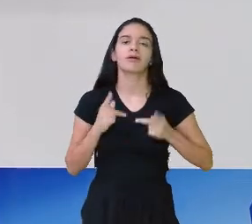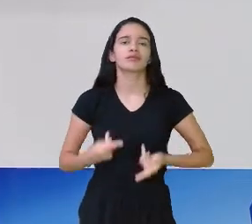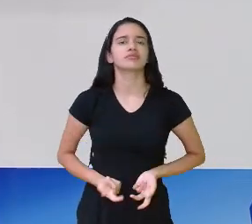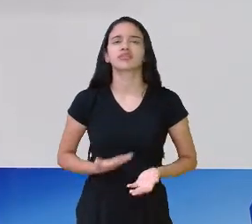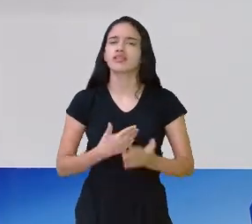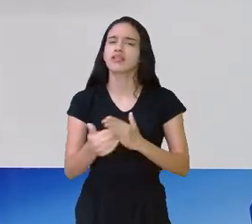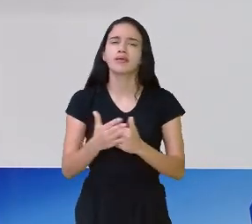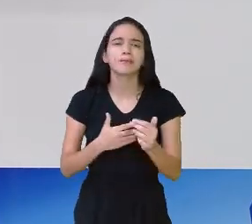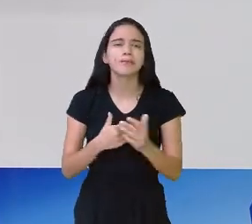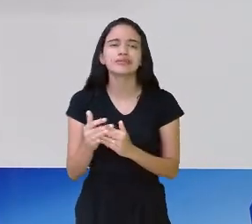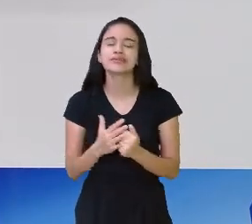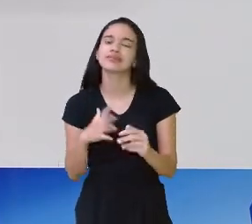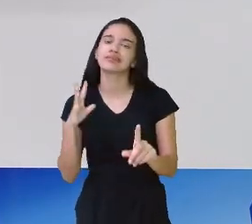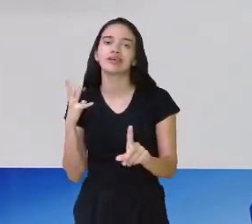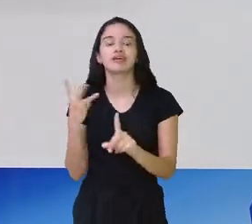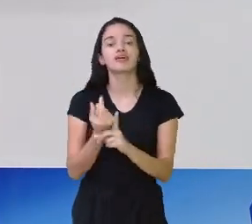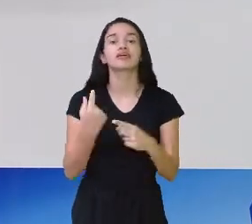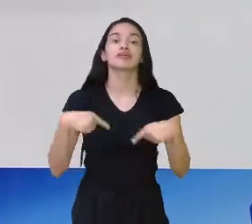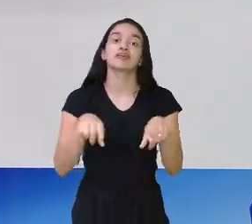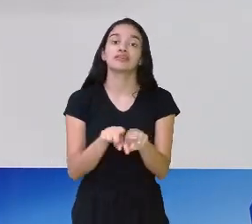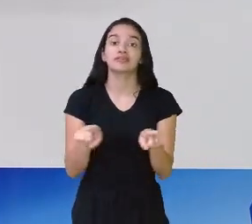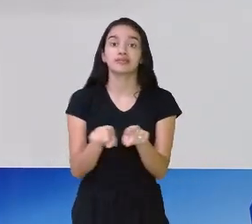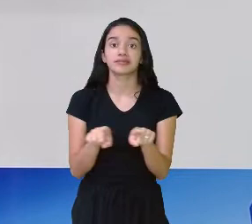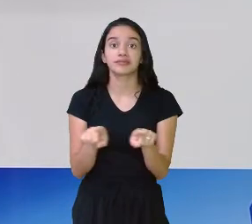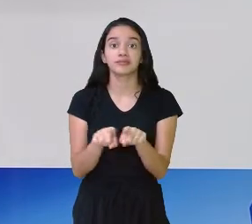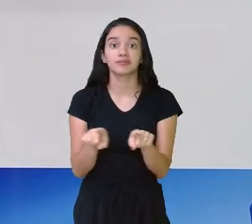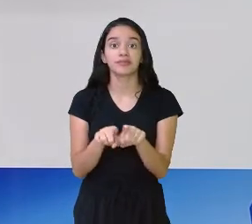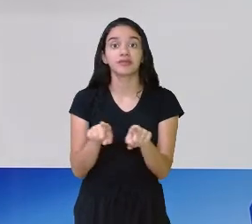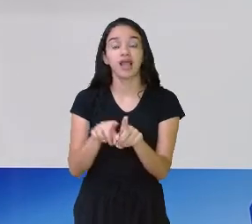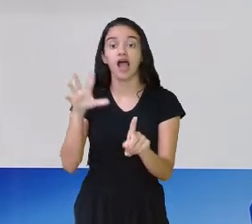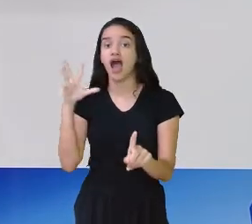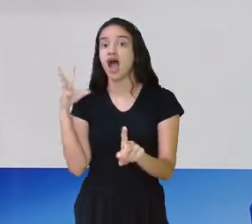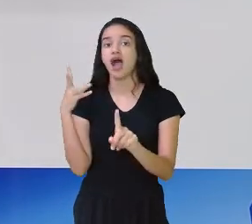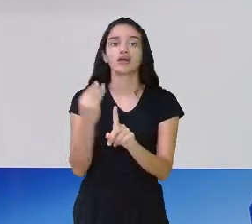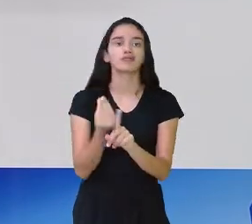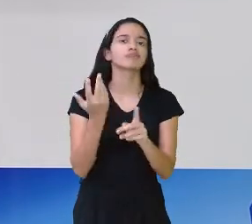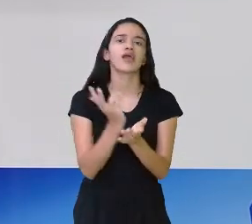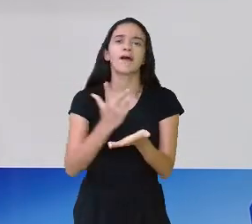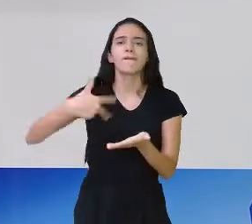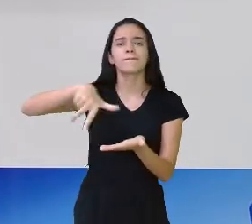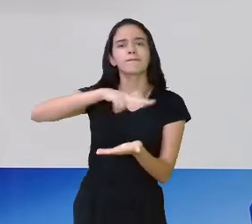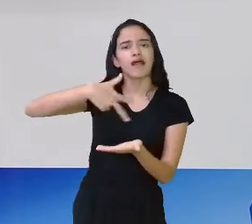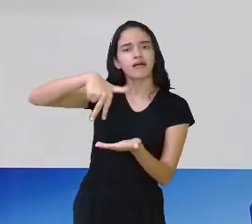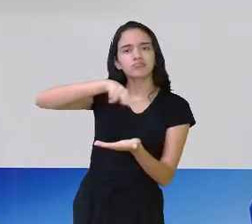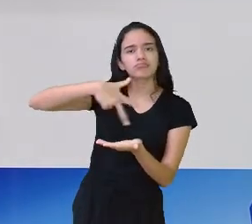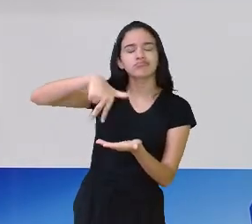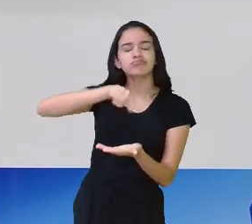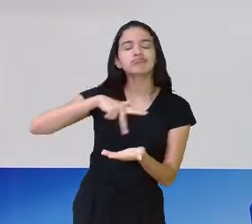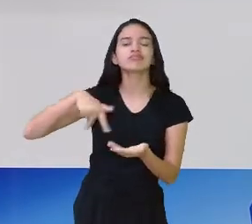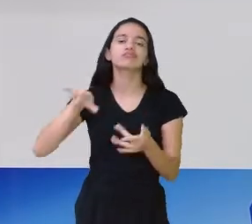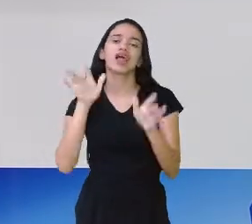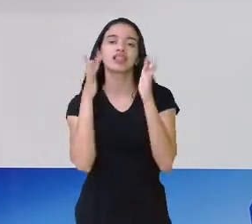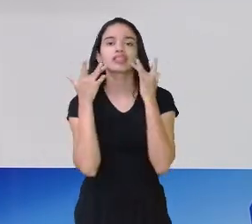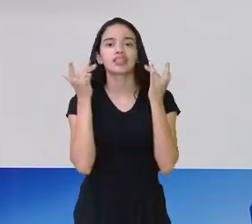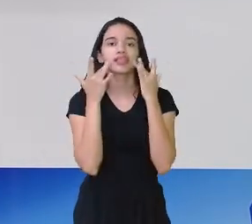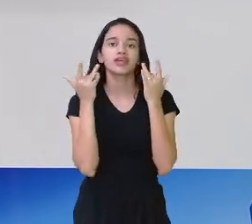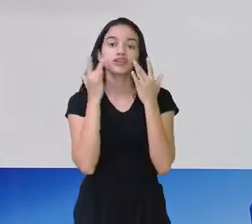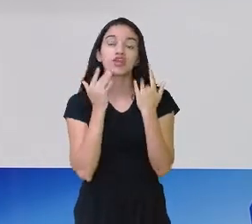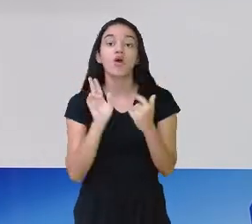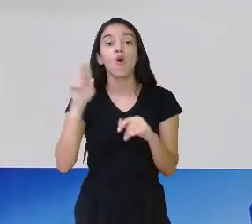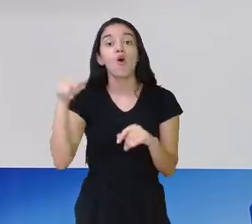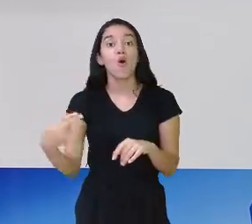independente de ser artística, como para a arte, né? Para a dança artística, a dança teatral ou a